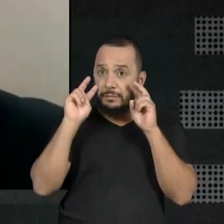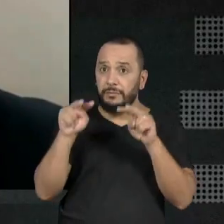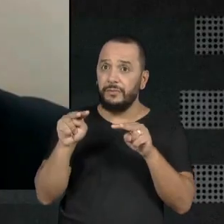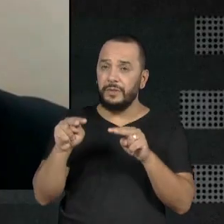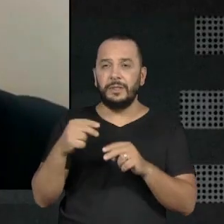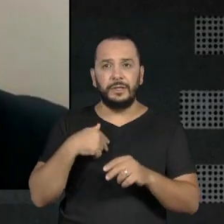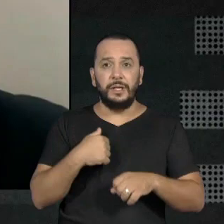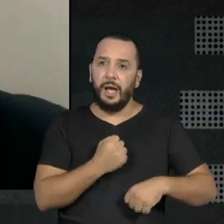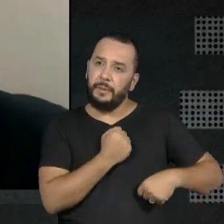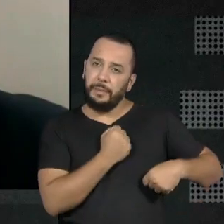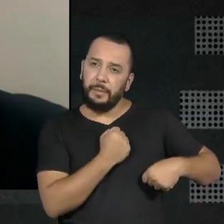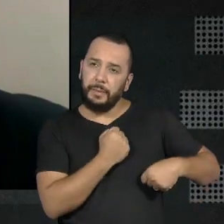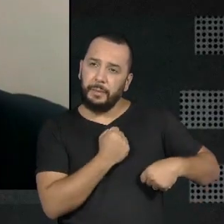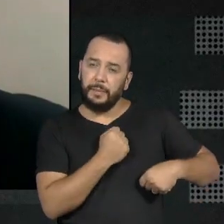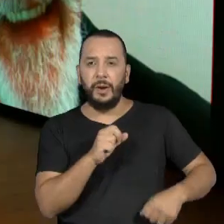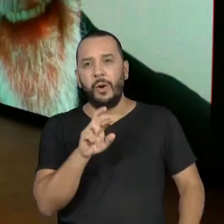né?